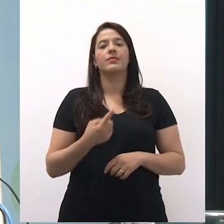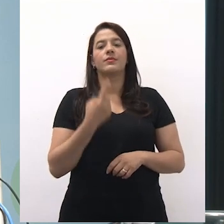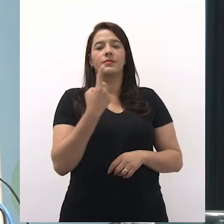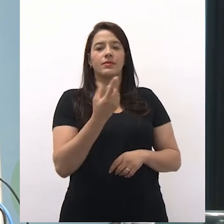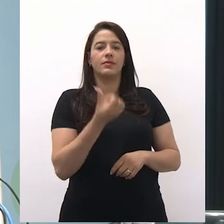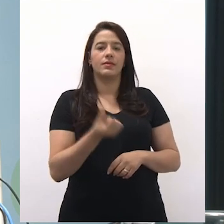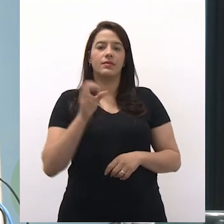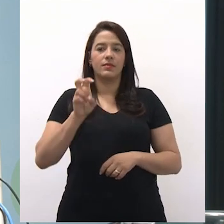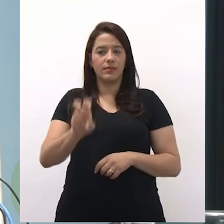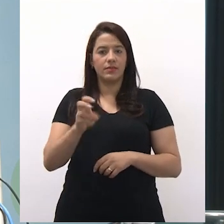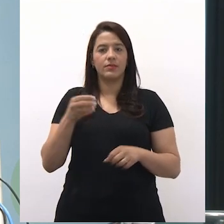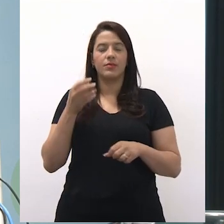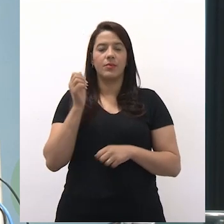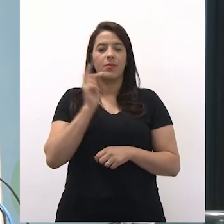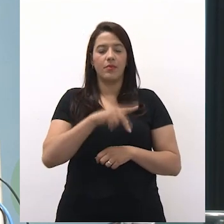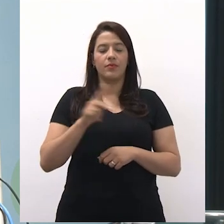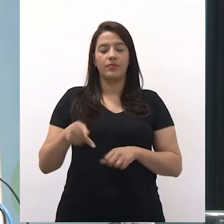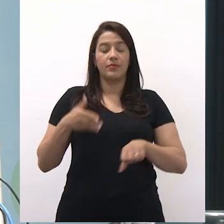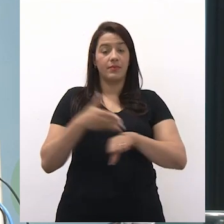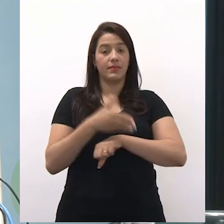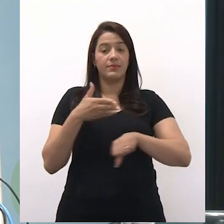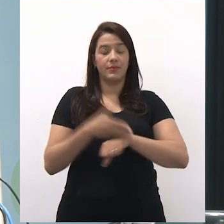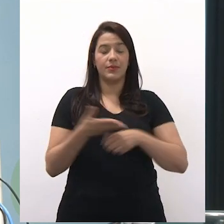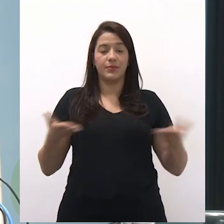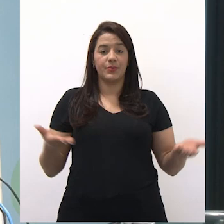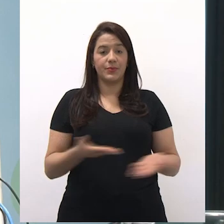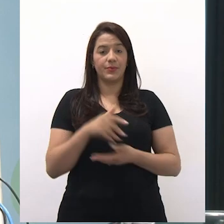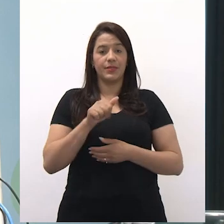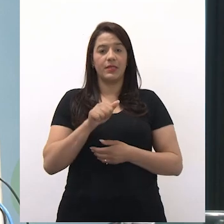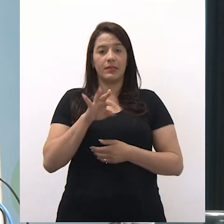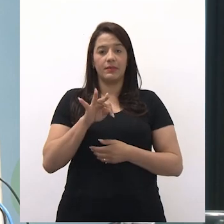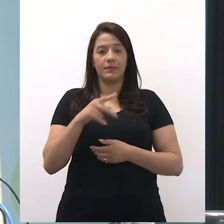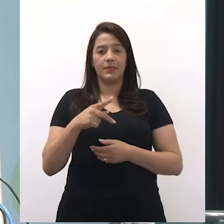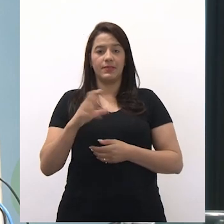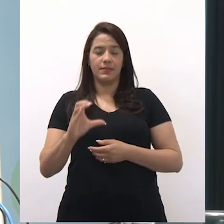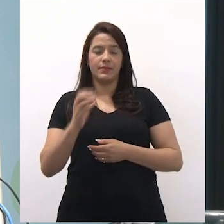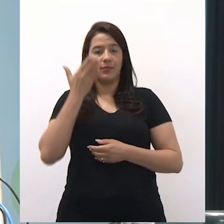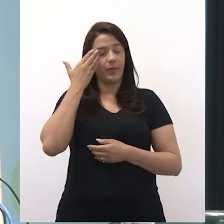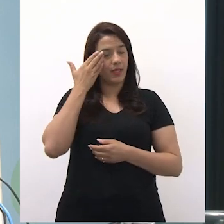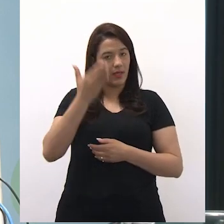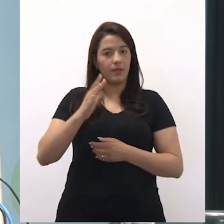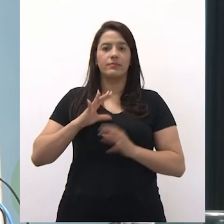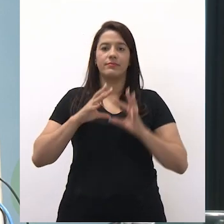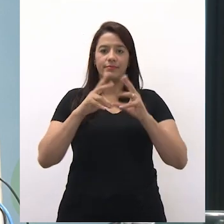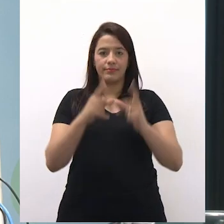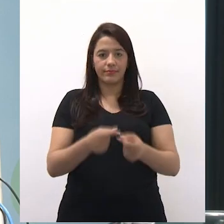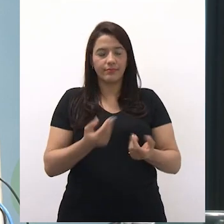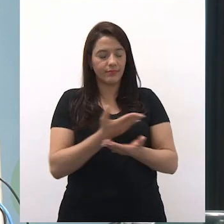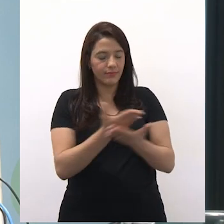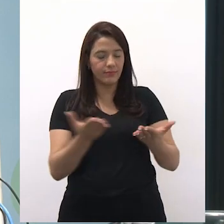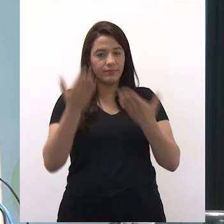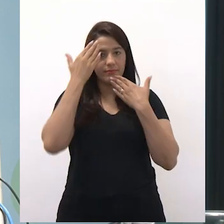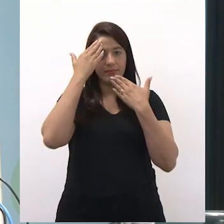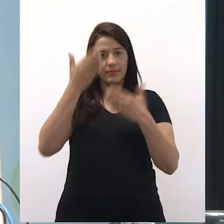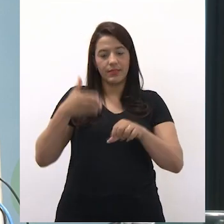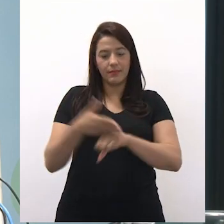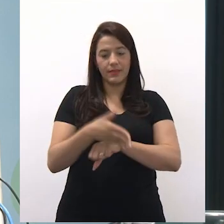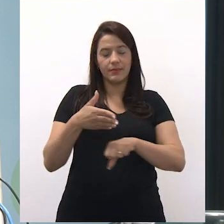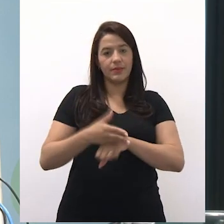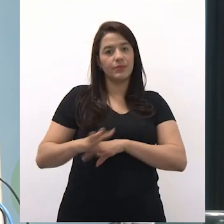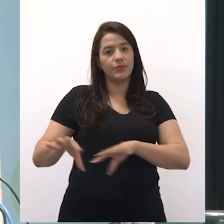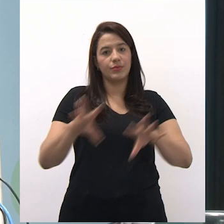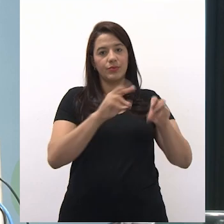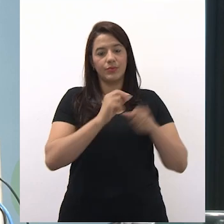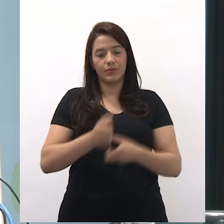8.765 professores participando dessa formação. Muito obrigado a todos. Agradecendo aí a participação de todos no chat.